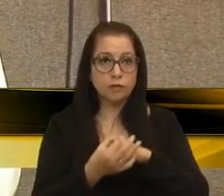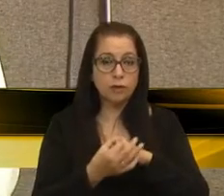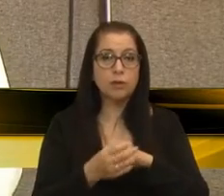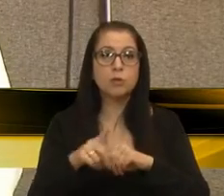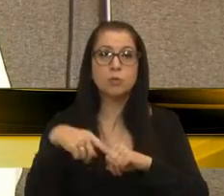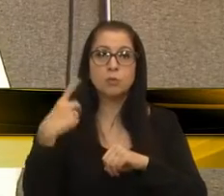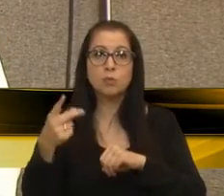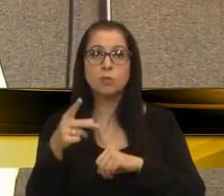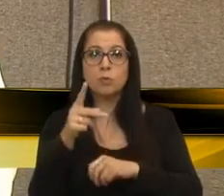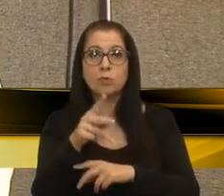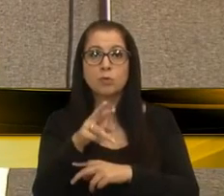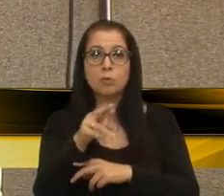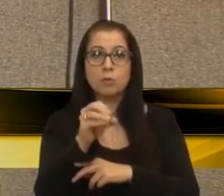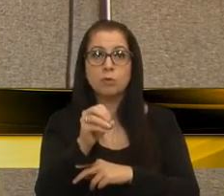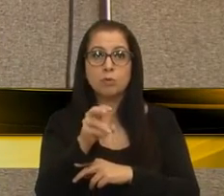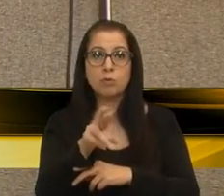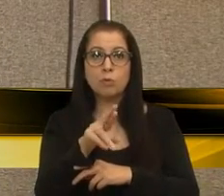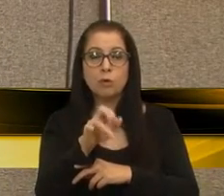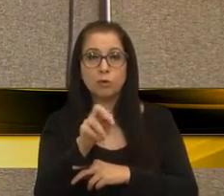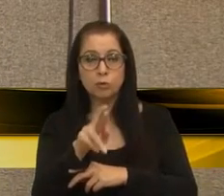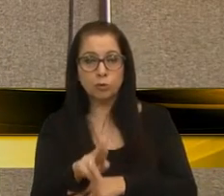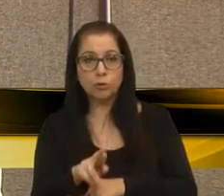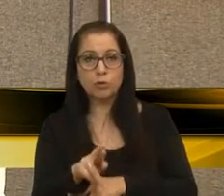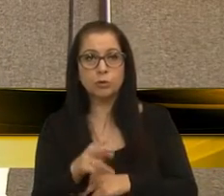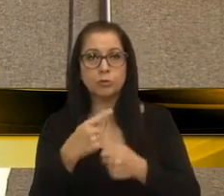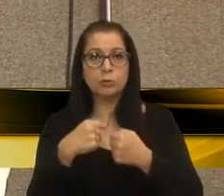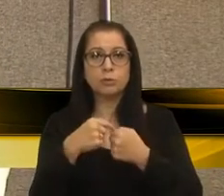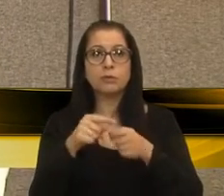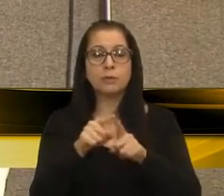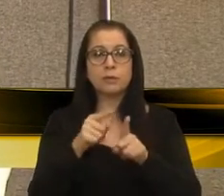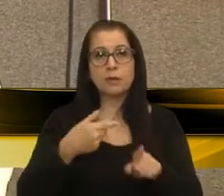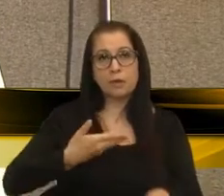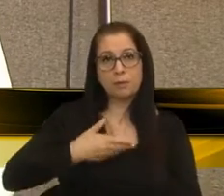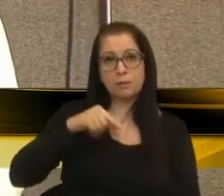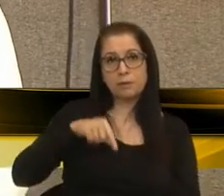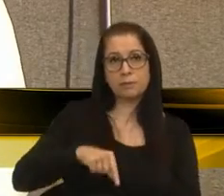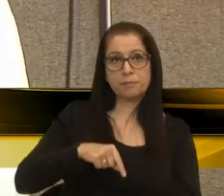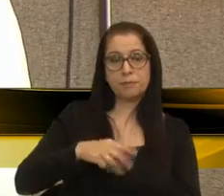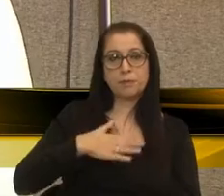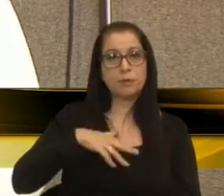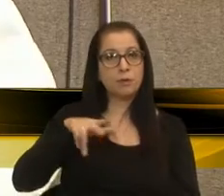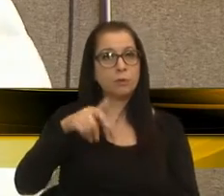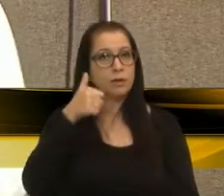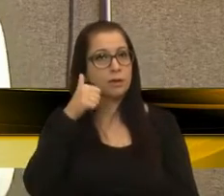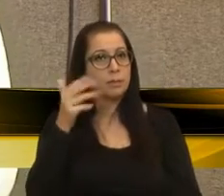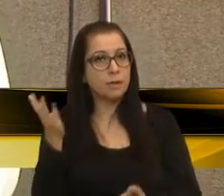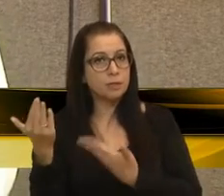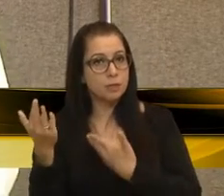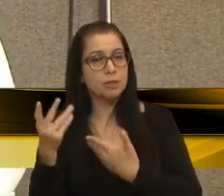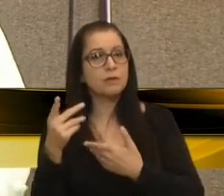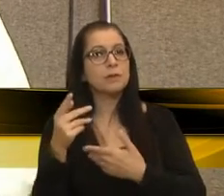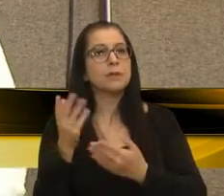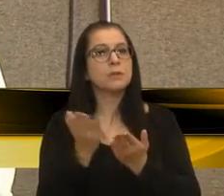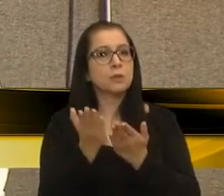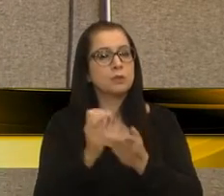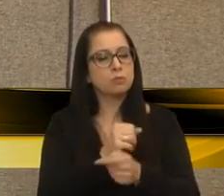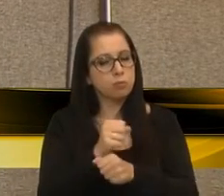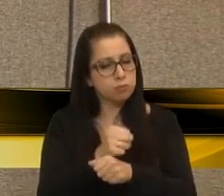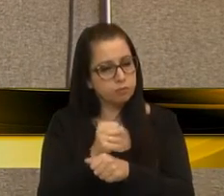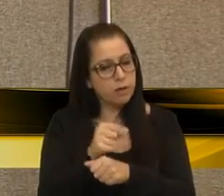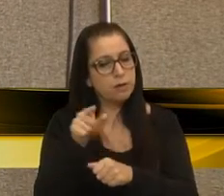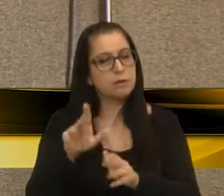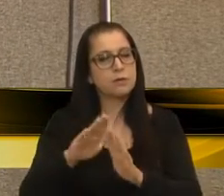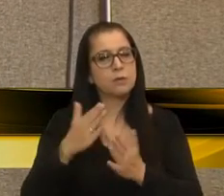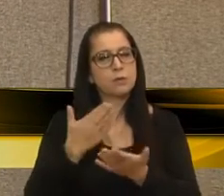outro é procurador do município, também é amigo dessa casa. Tenho a minha irmã mais nova, que estudou muitos e muitos anos no Melvin